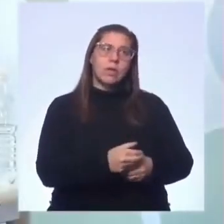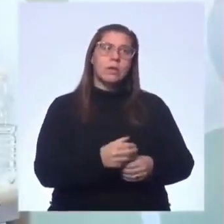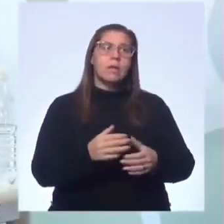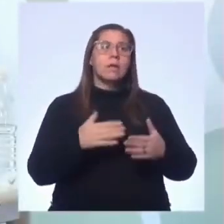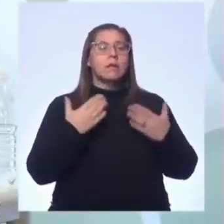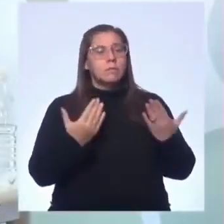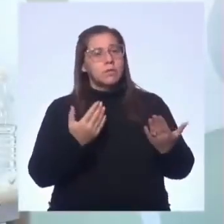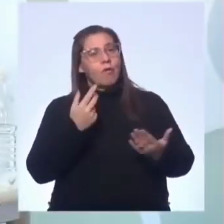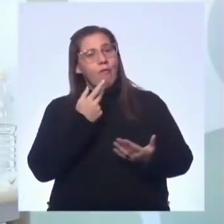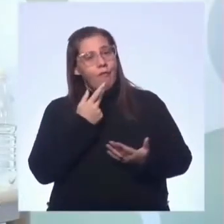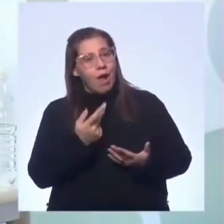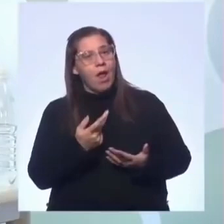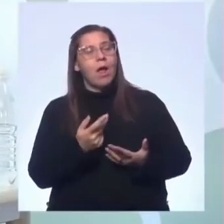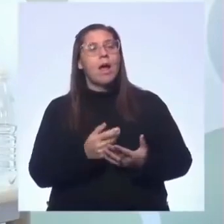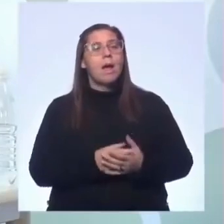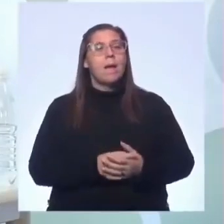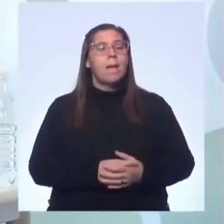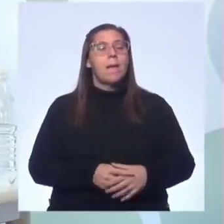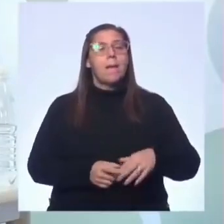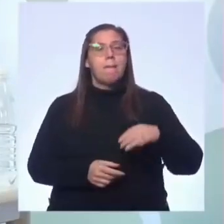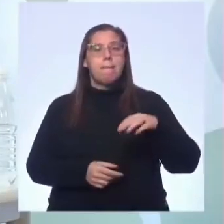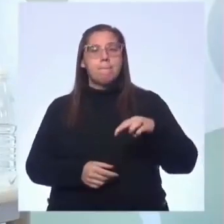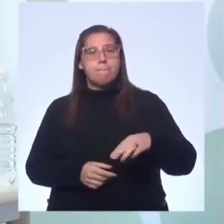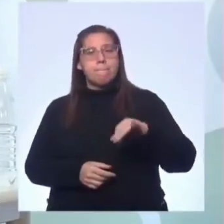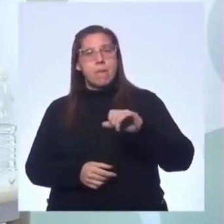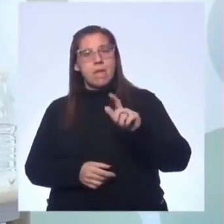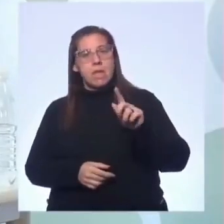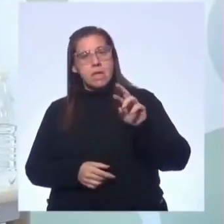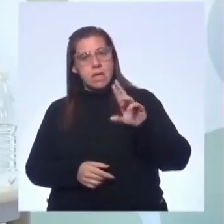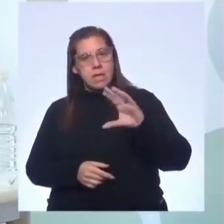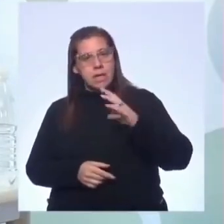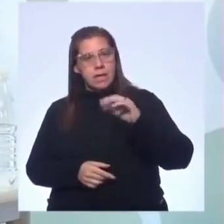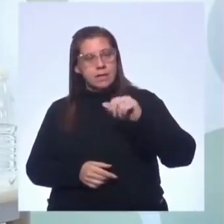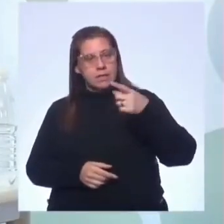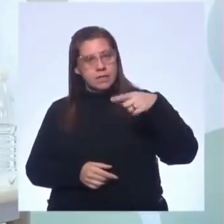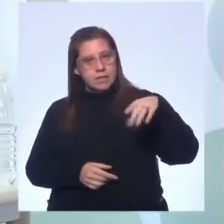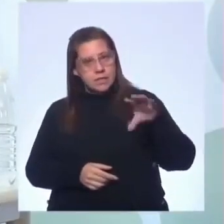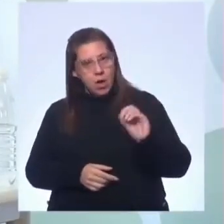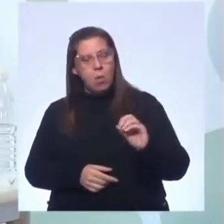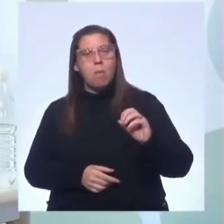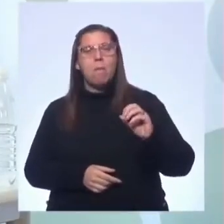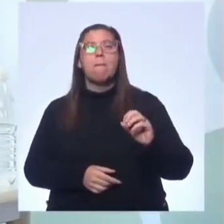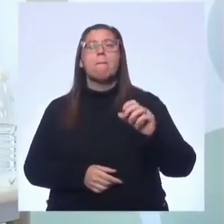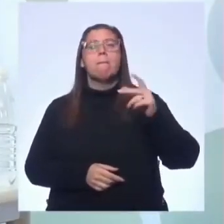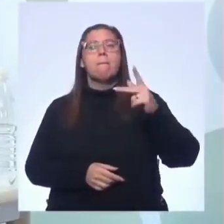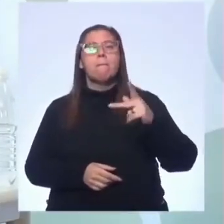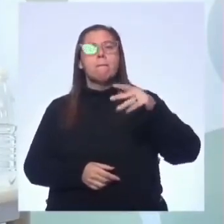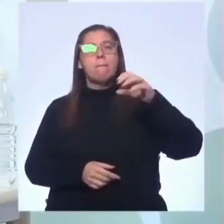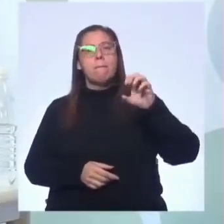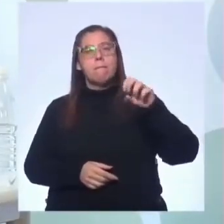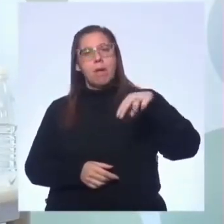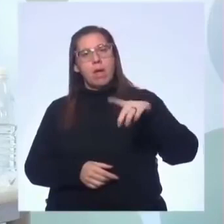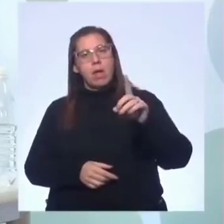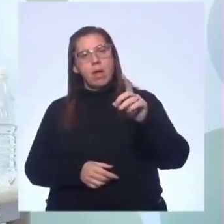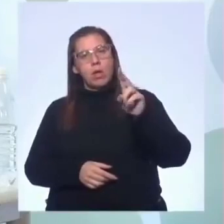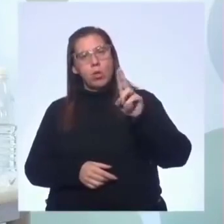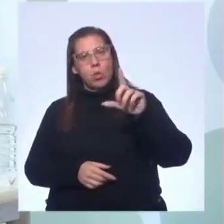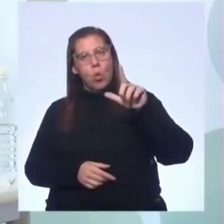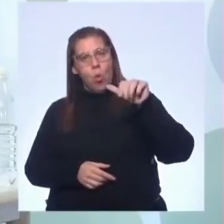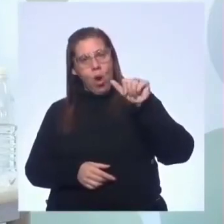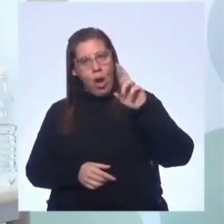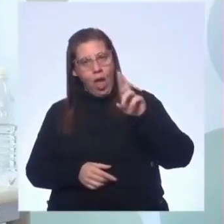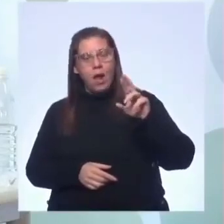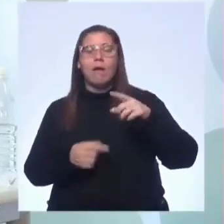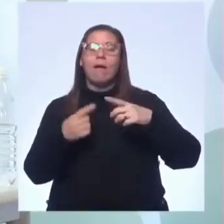fala a migração pendular. Tem esse nome porque nós temos aquele relógio que tem o pêndulo, né, que vai e volta, então por isso